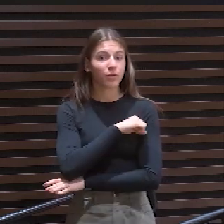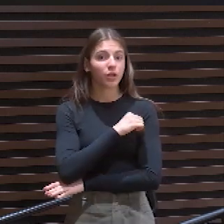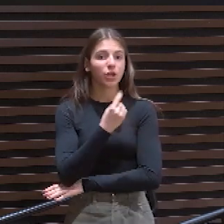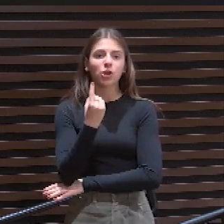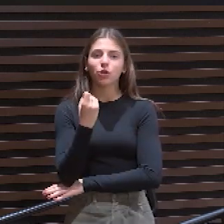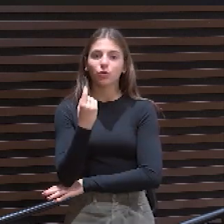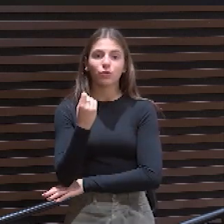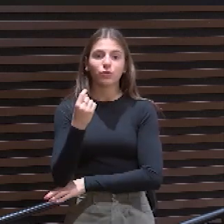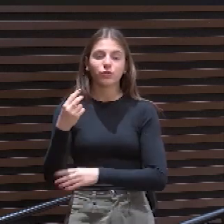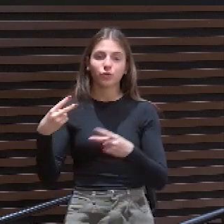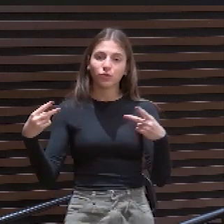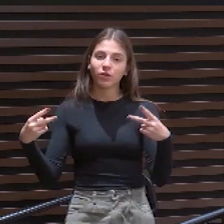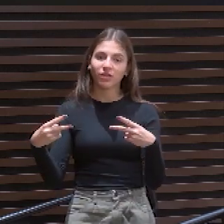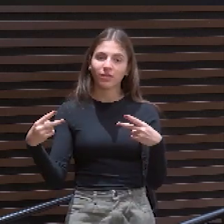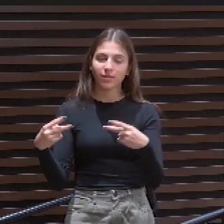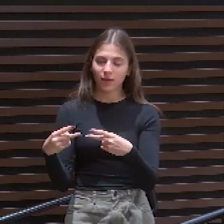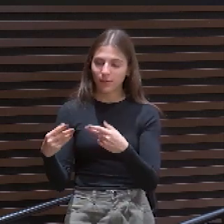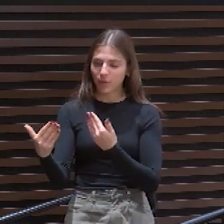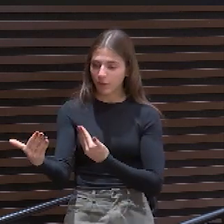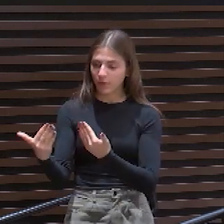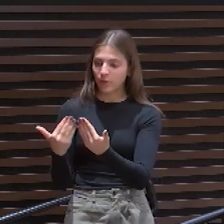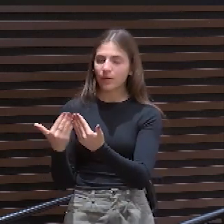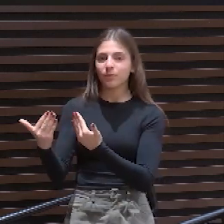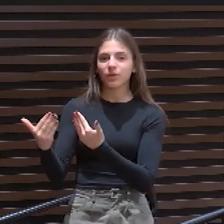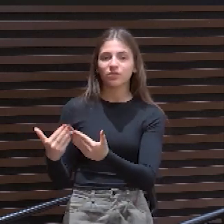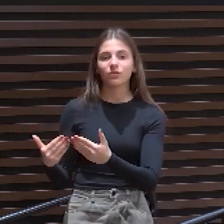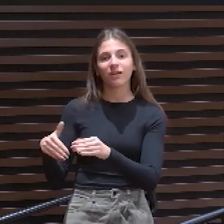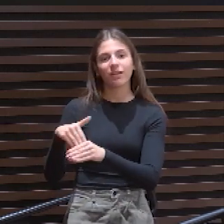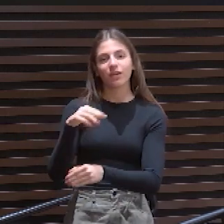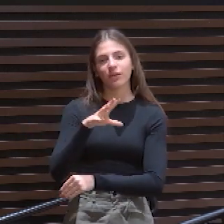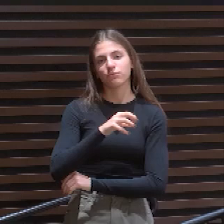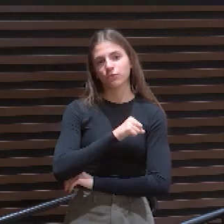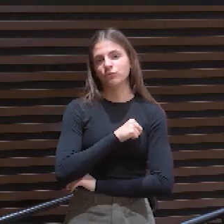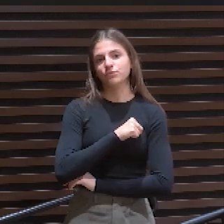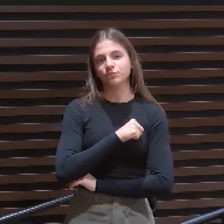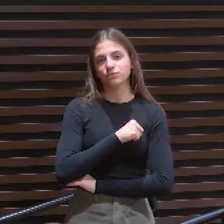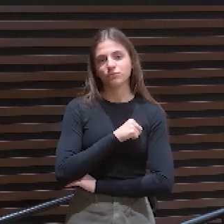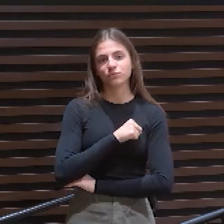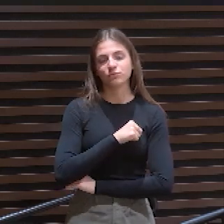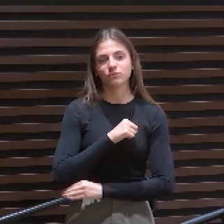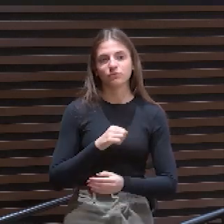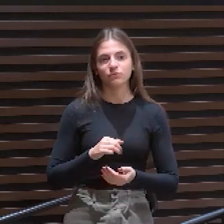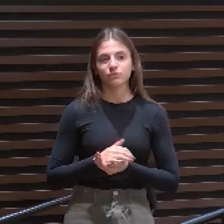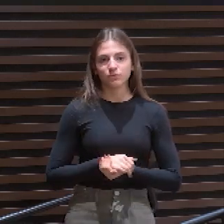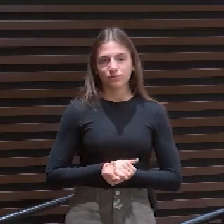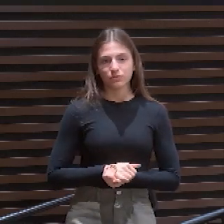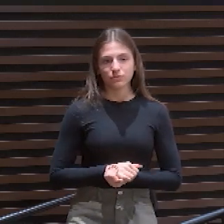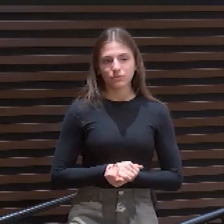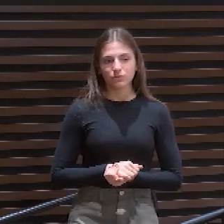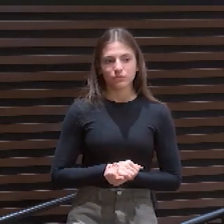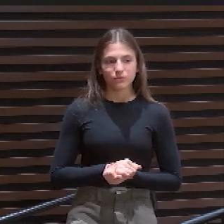mas sem julgar, conversando em amor com o meu irmão.